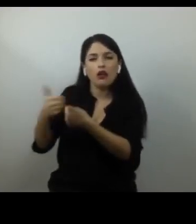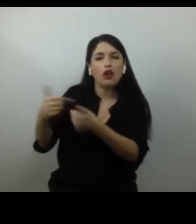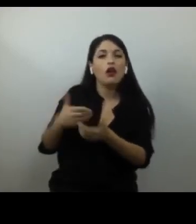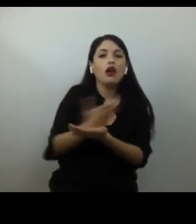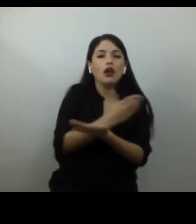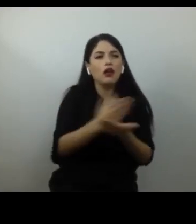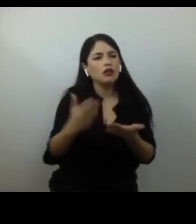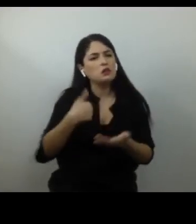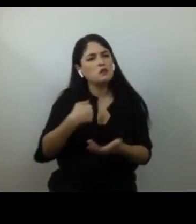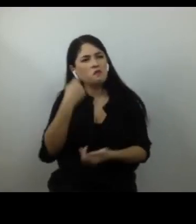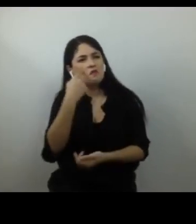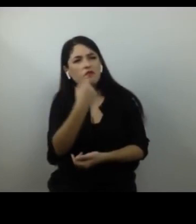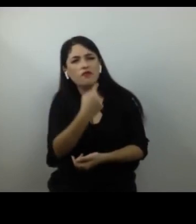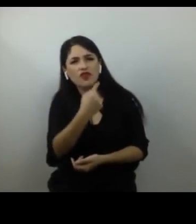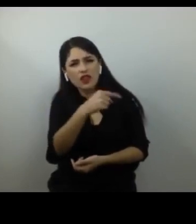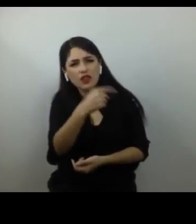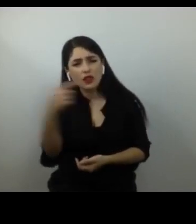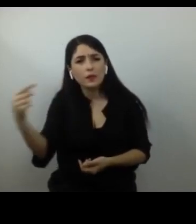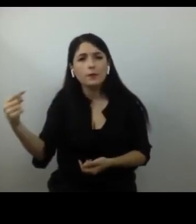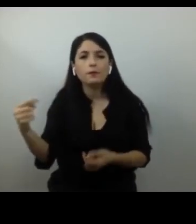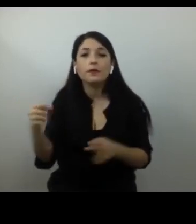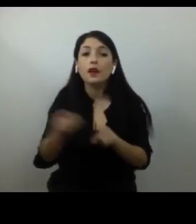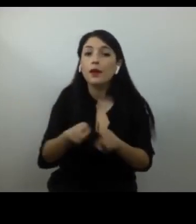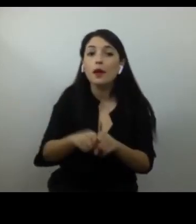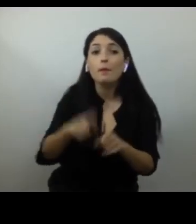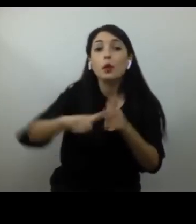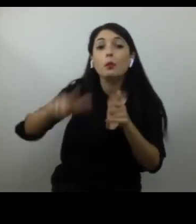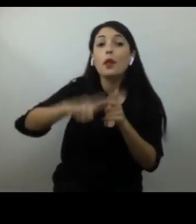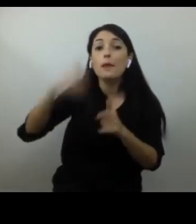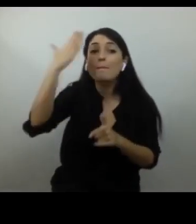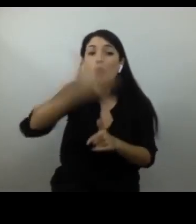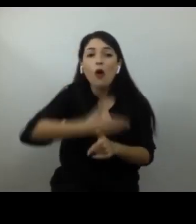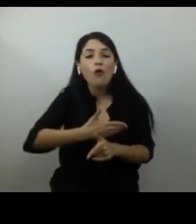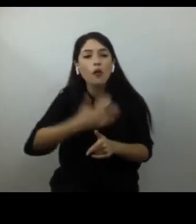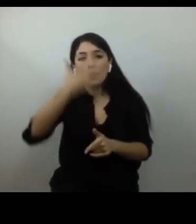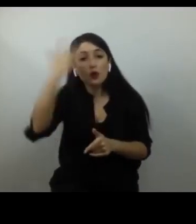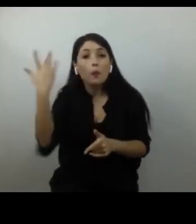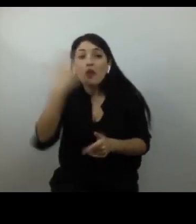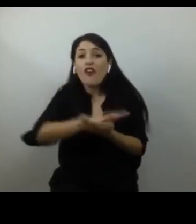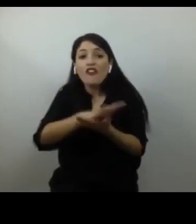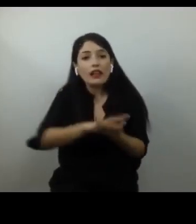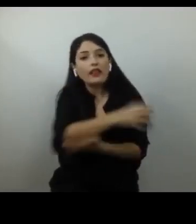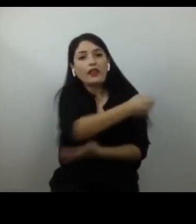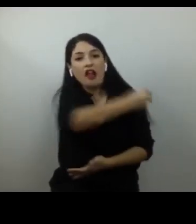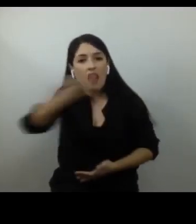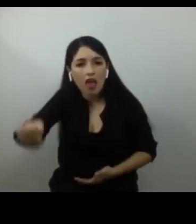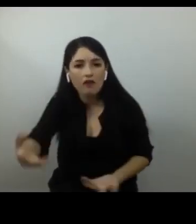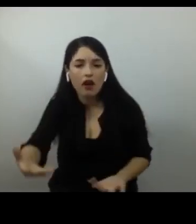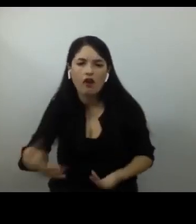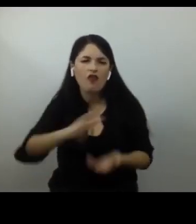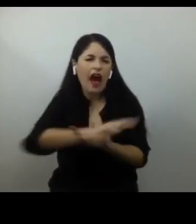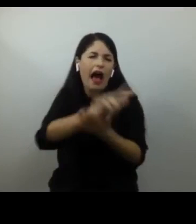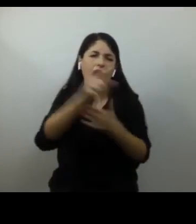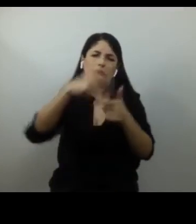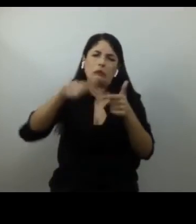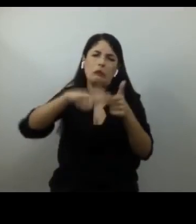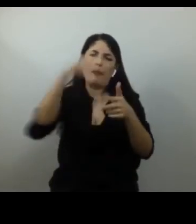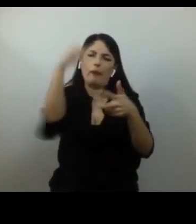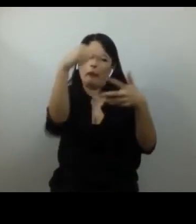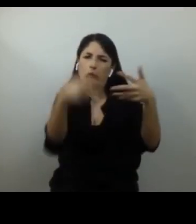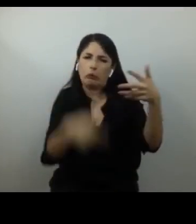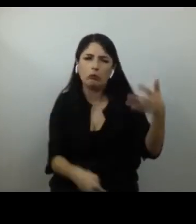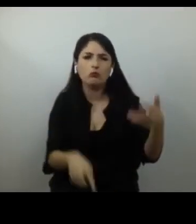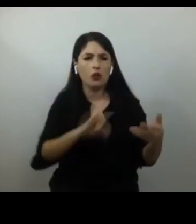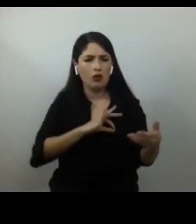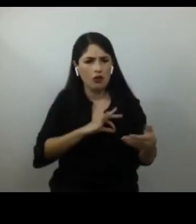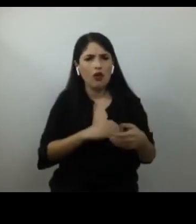grandes, das grandes operações que tomaram aí a mídia e tomaram o espírito, né, a